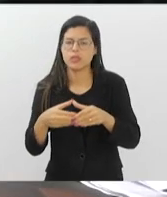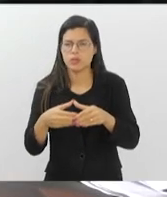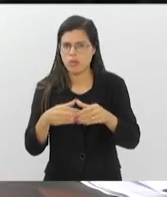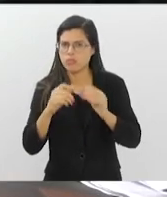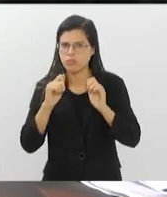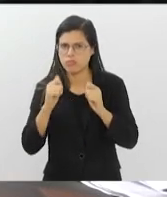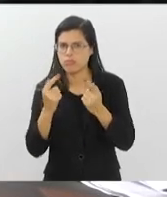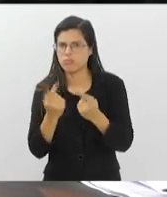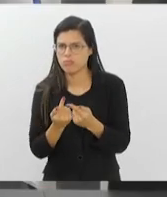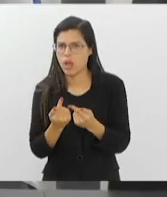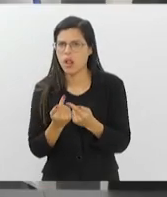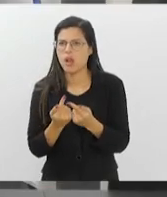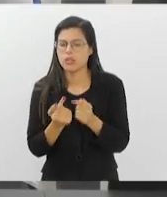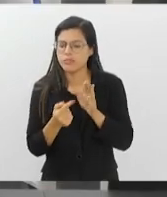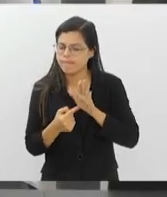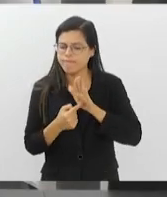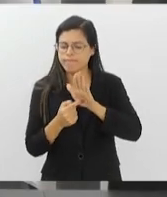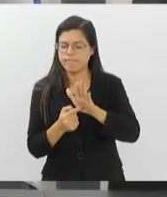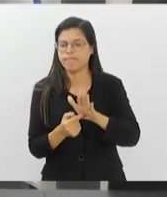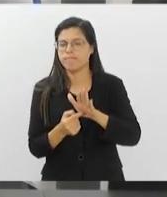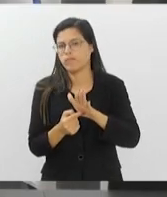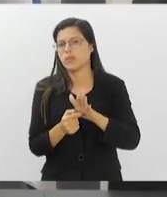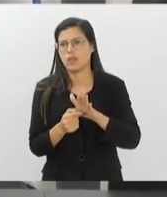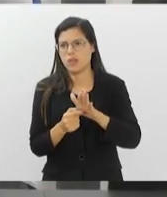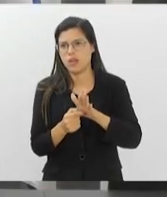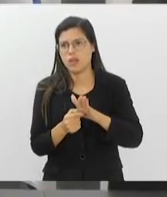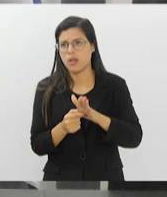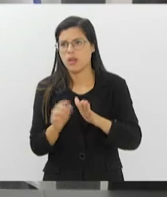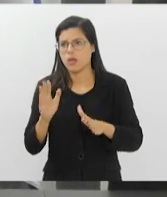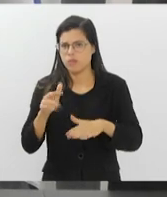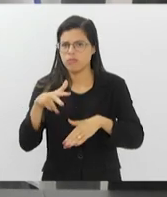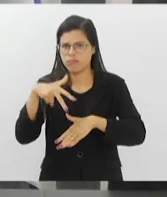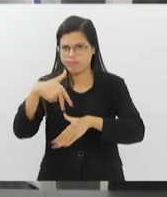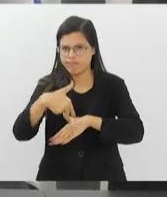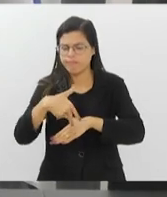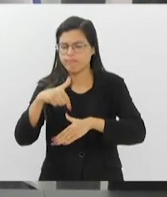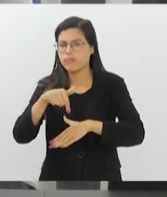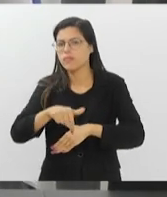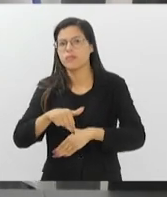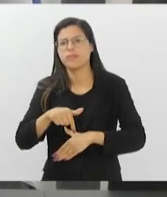manifestar. Já me coloco aqui à disposição e vou